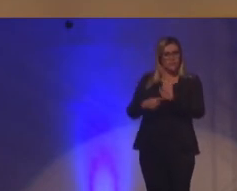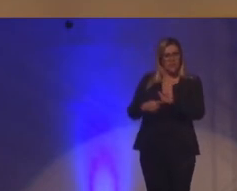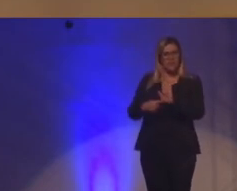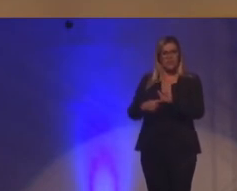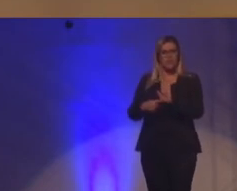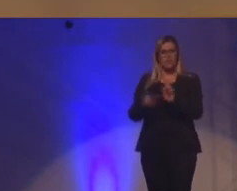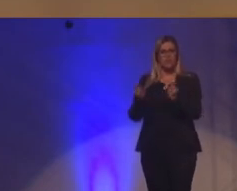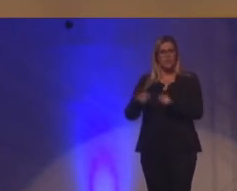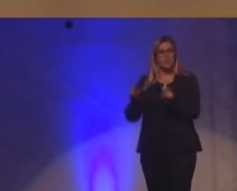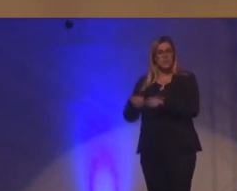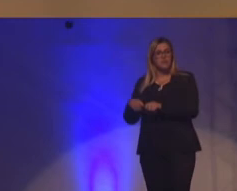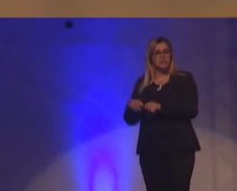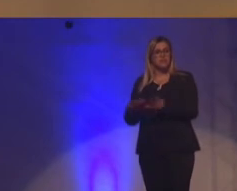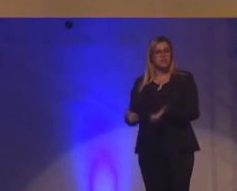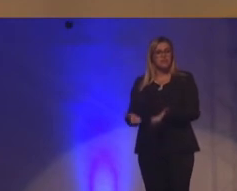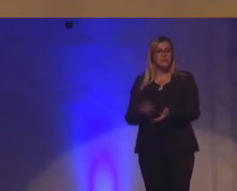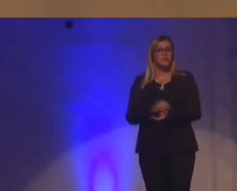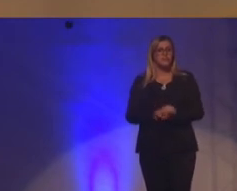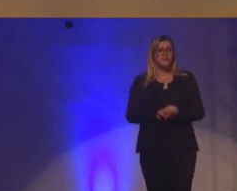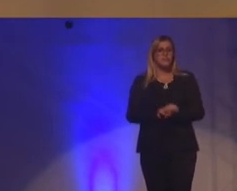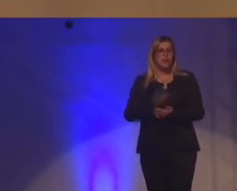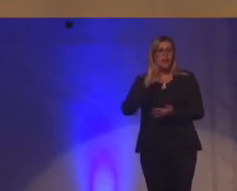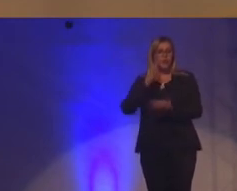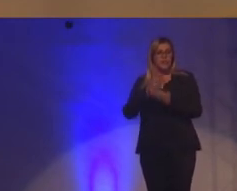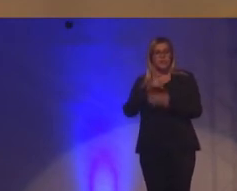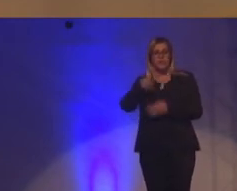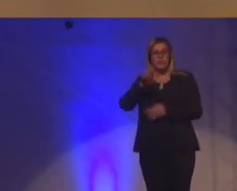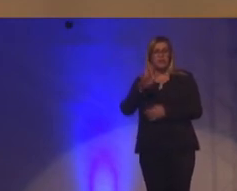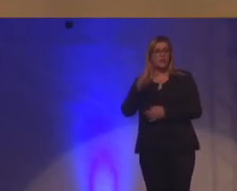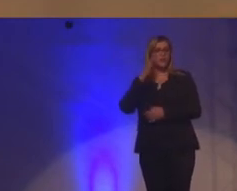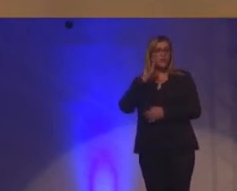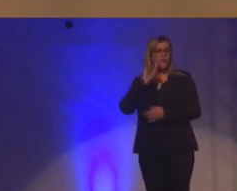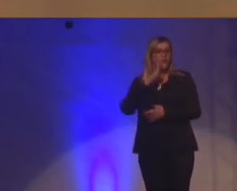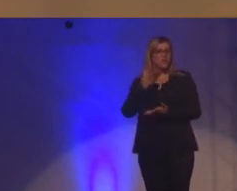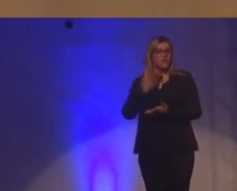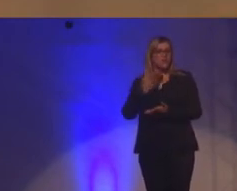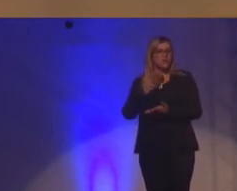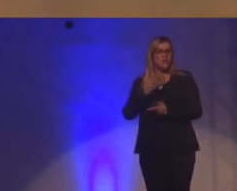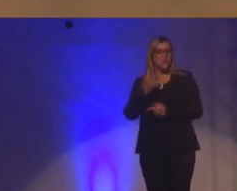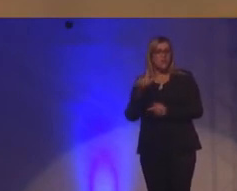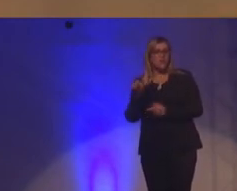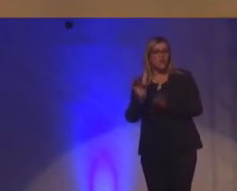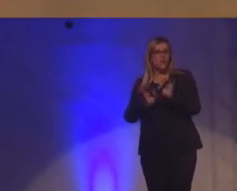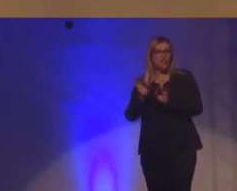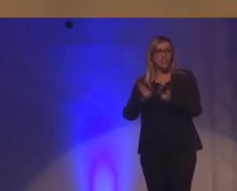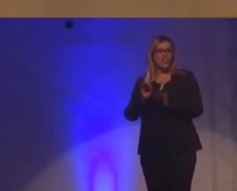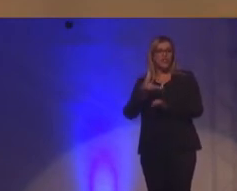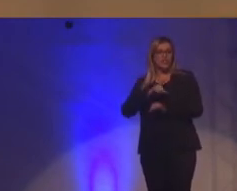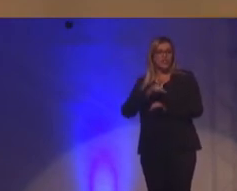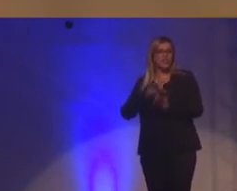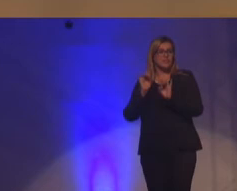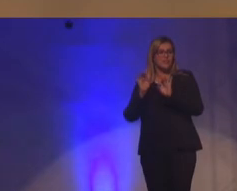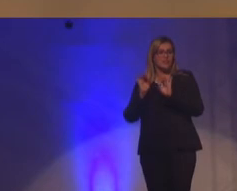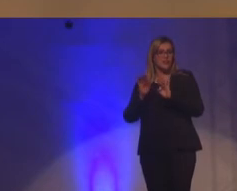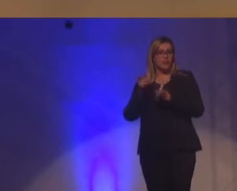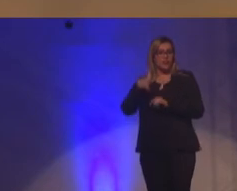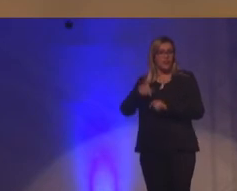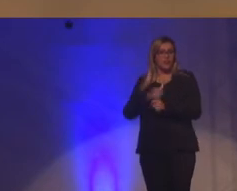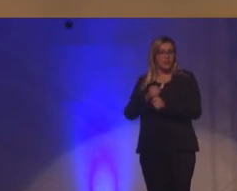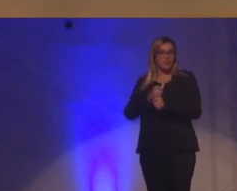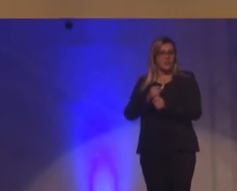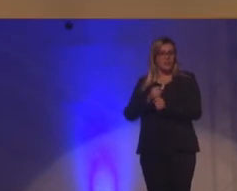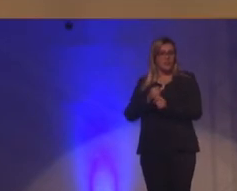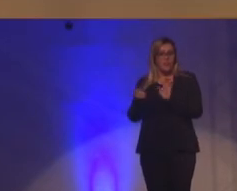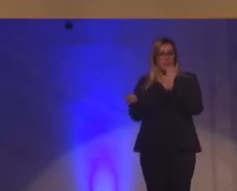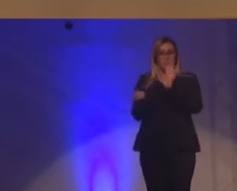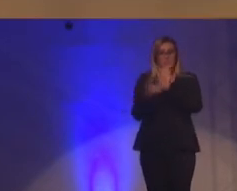as nossas possibilidades, né? Eu acredito que todo mundo já conhece. E um outro projeto que a gente está com muito carinho também neste ano, que marca